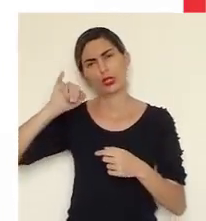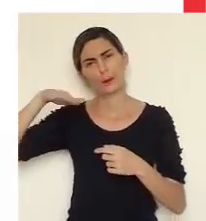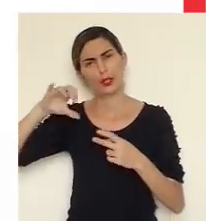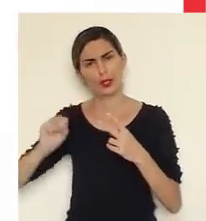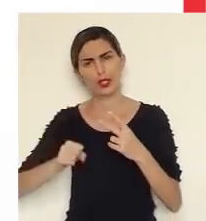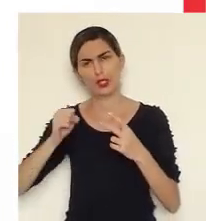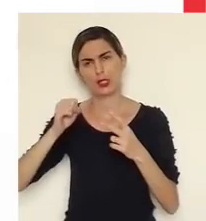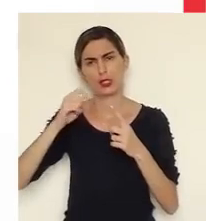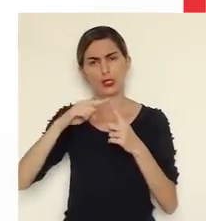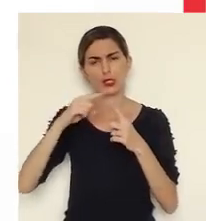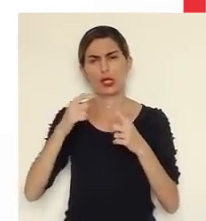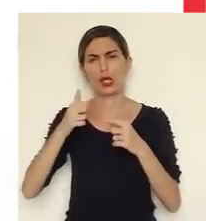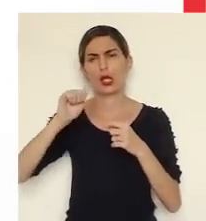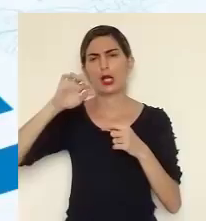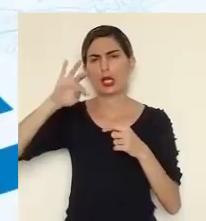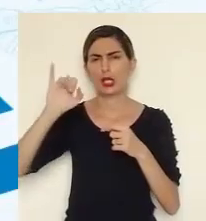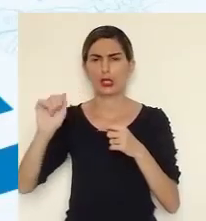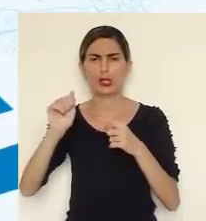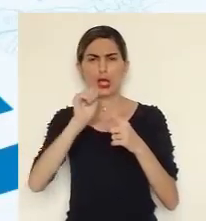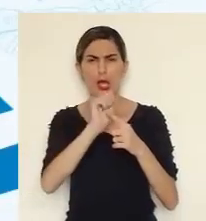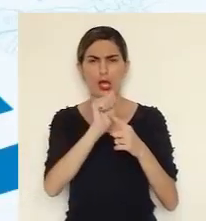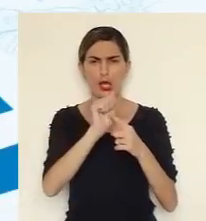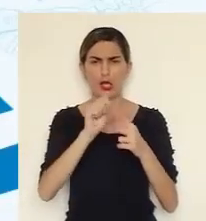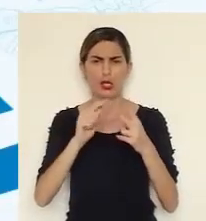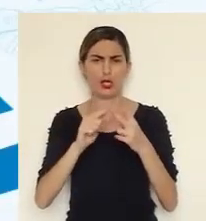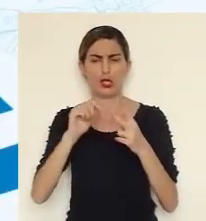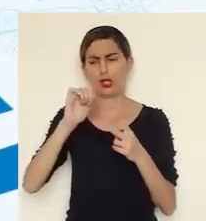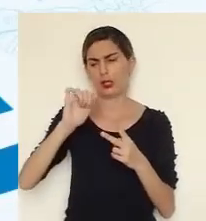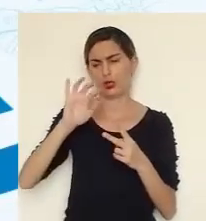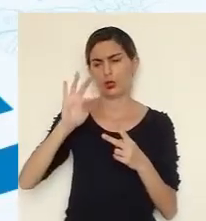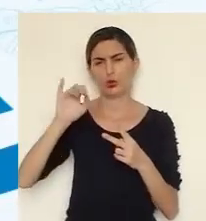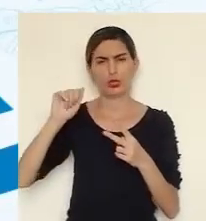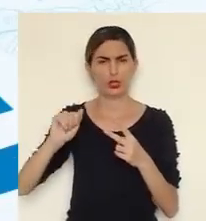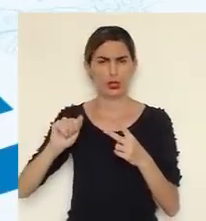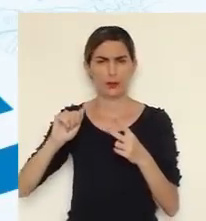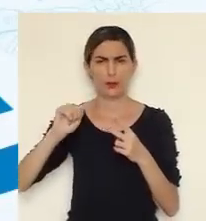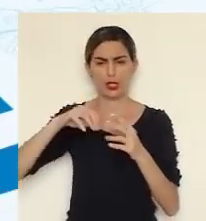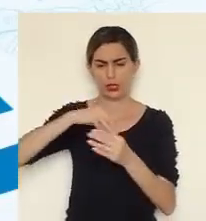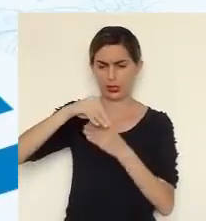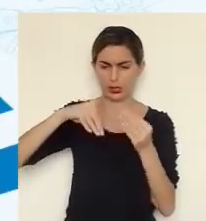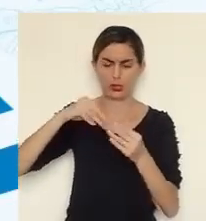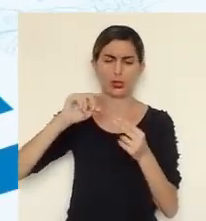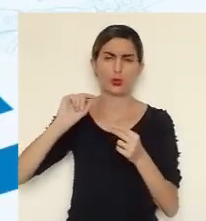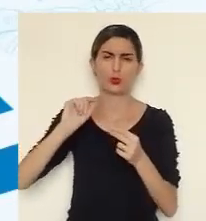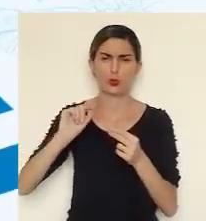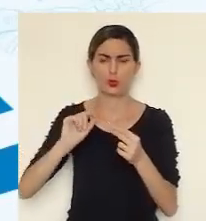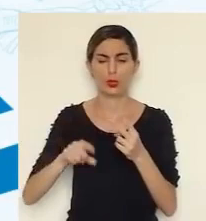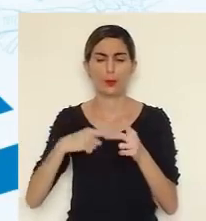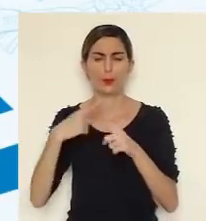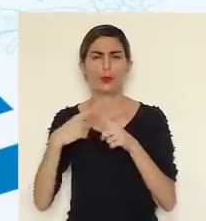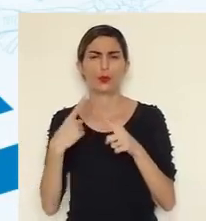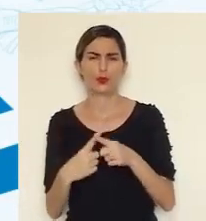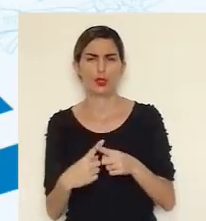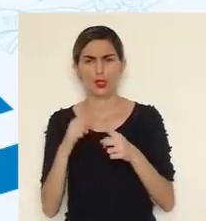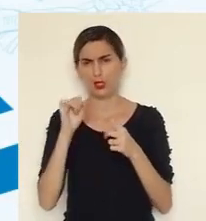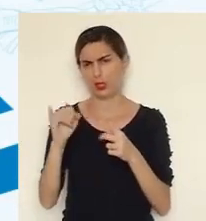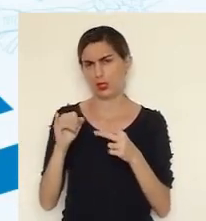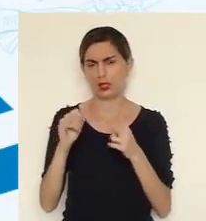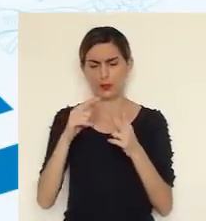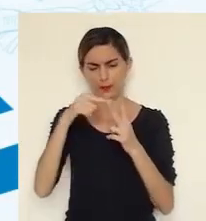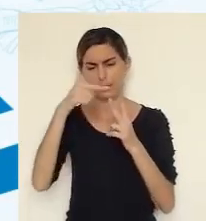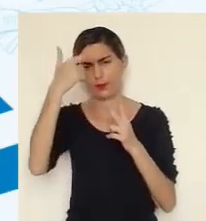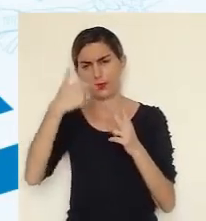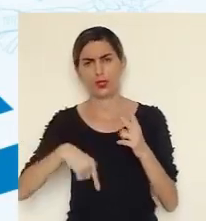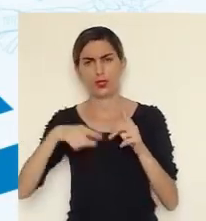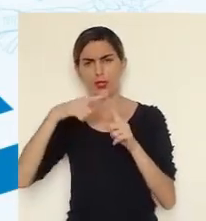aglutininas anti-A. Quando eu estou falando de aglutininas, eu estou falando de aglutinação. Tá? Porque se